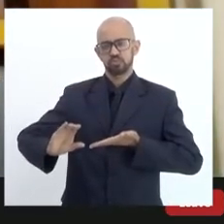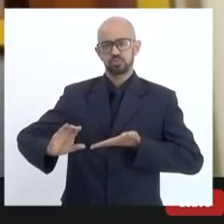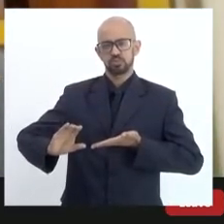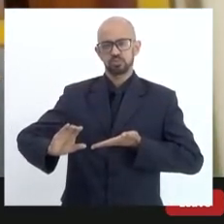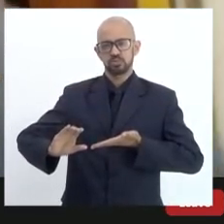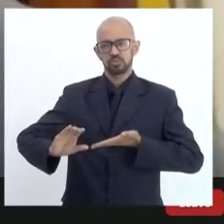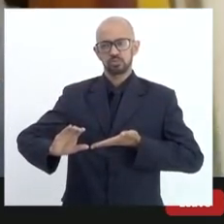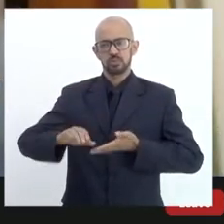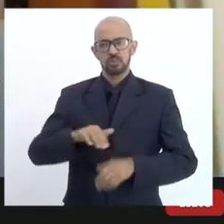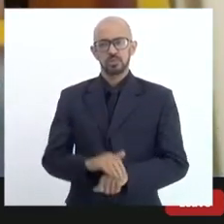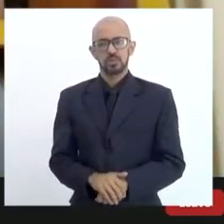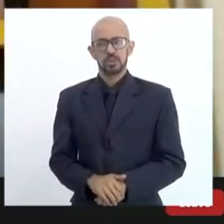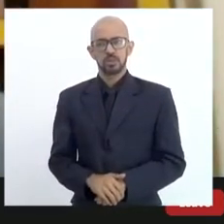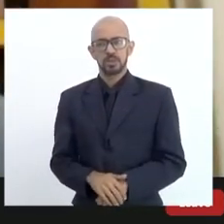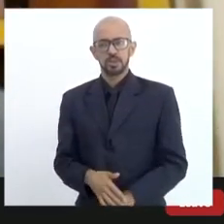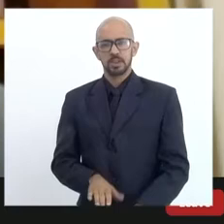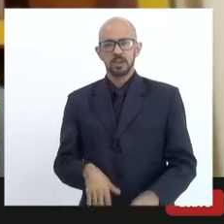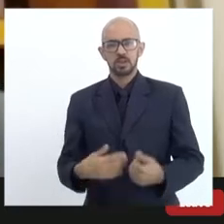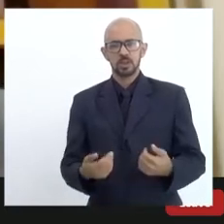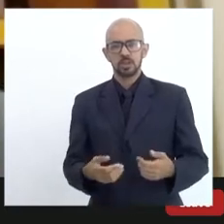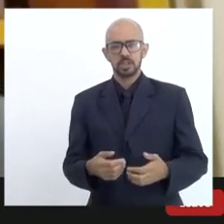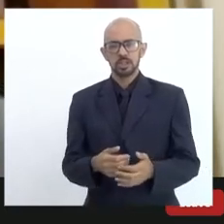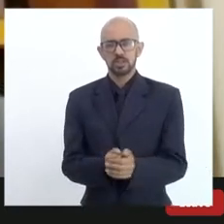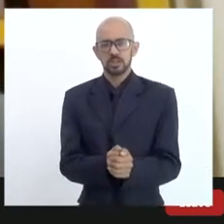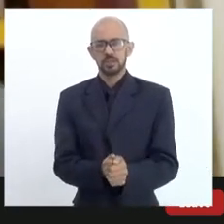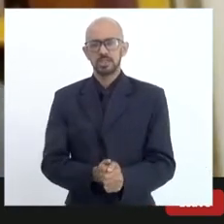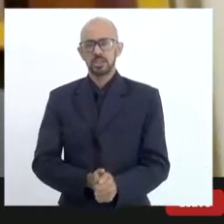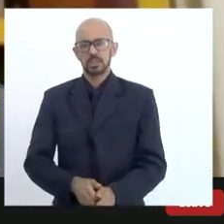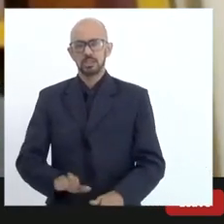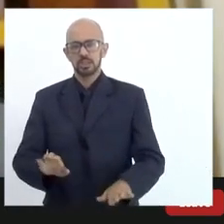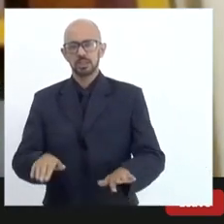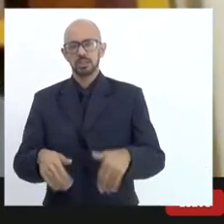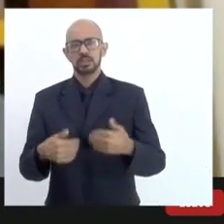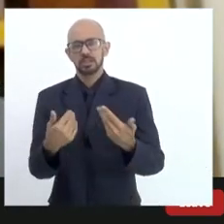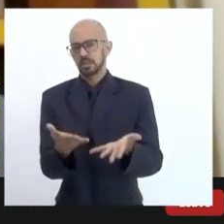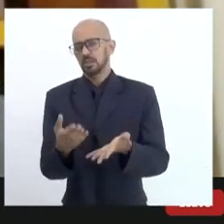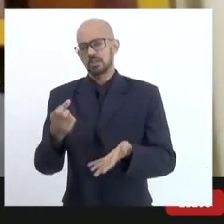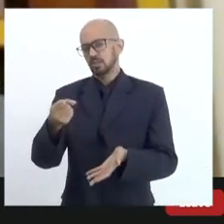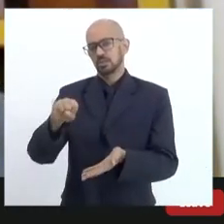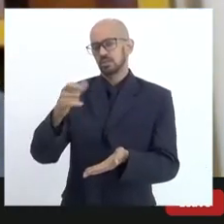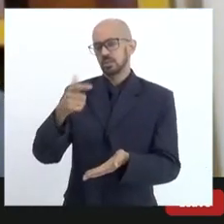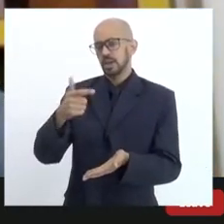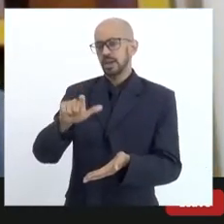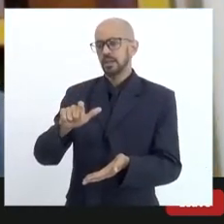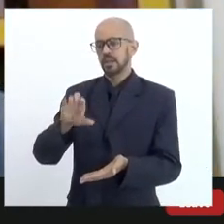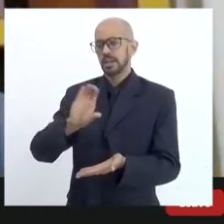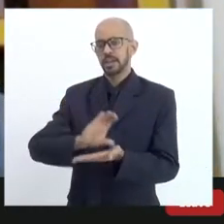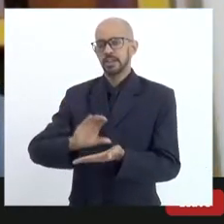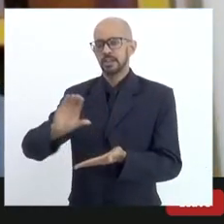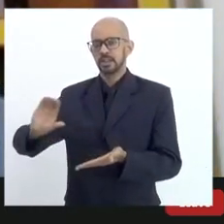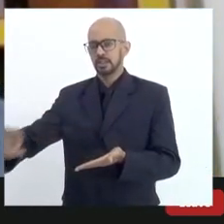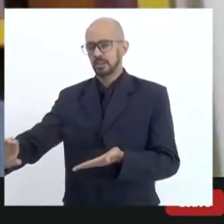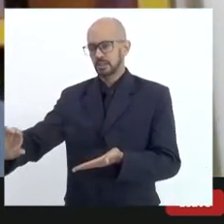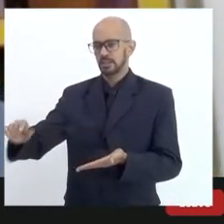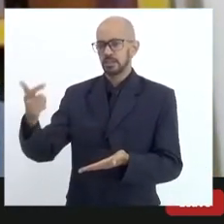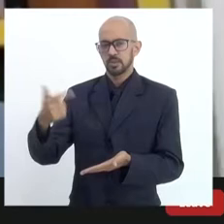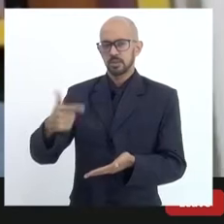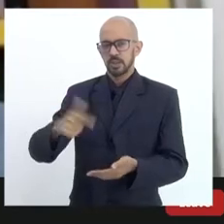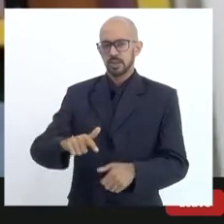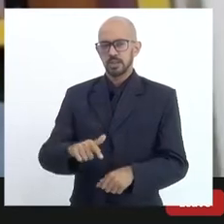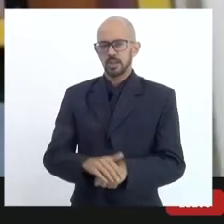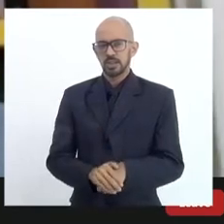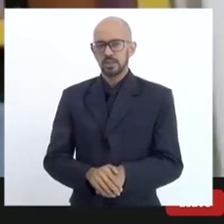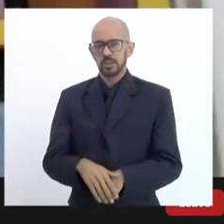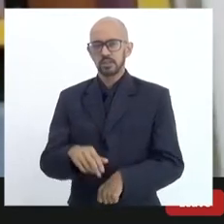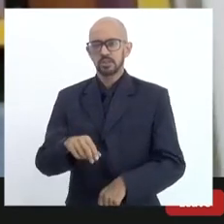ter política pública, você tem que ter investimento. Se você perguntar qual é o investimento orçamentário na política do NAVI, né? Não é